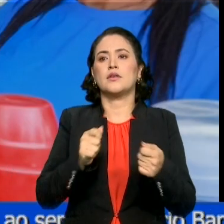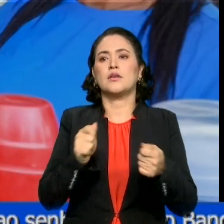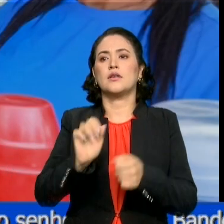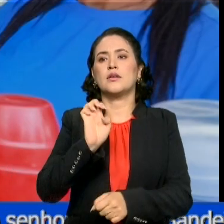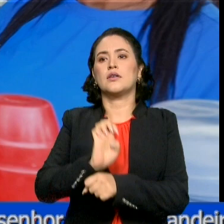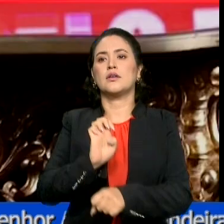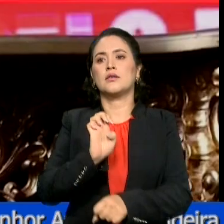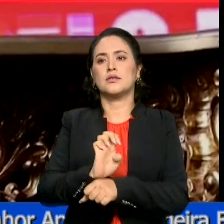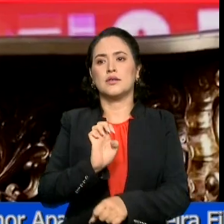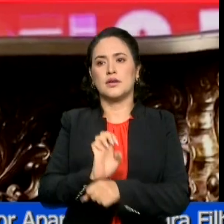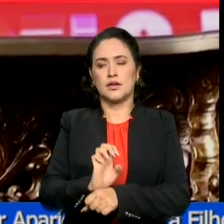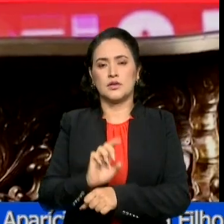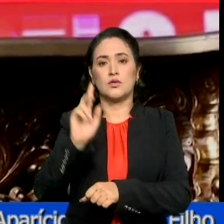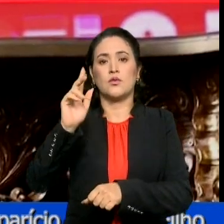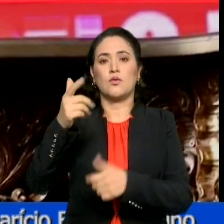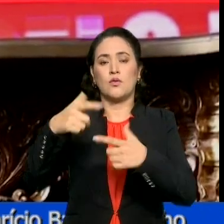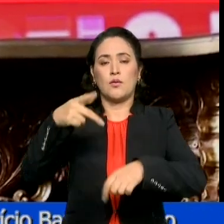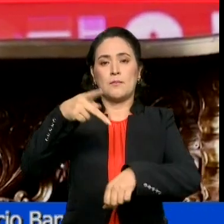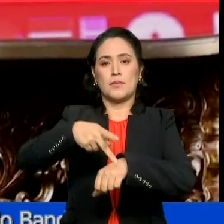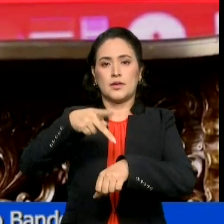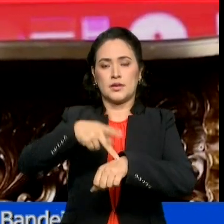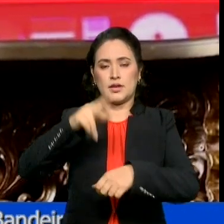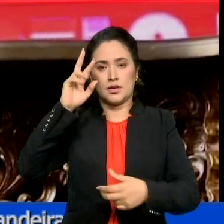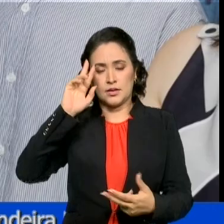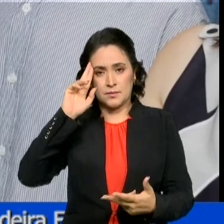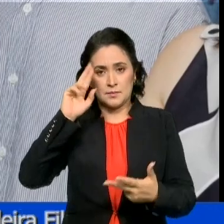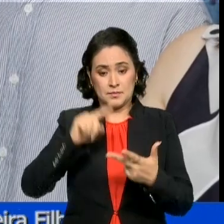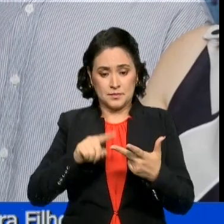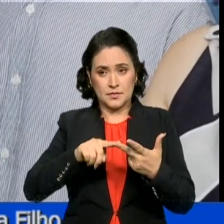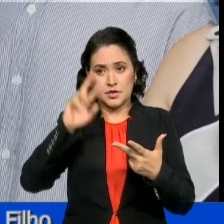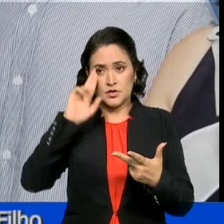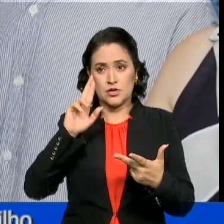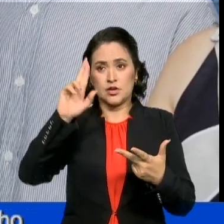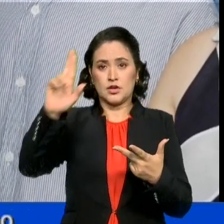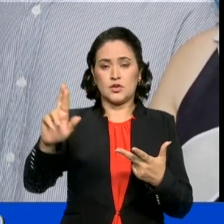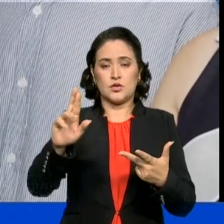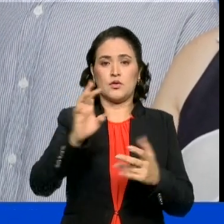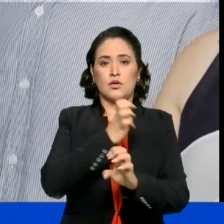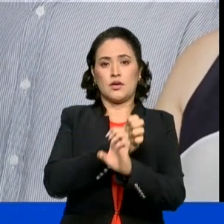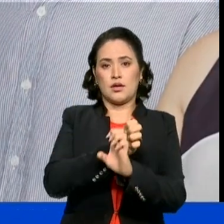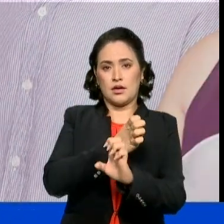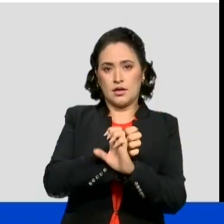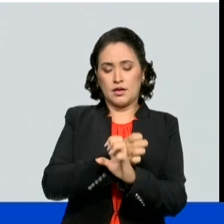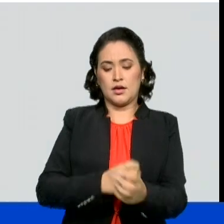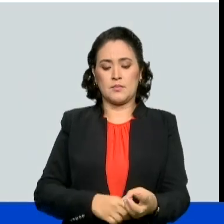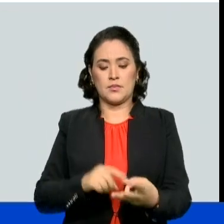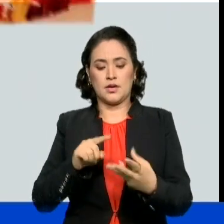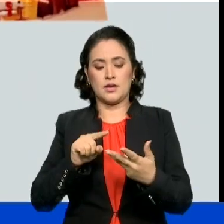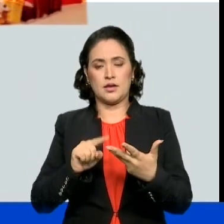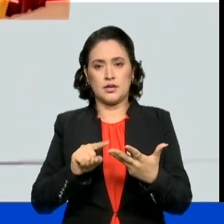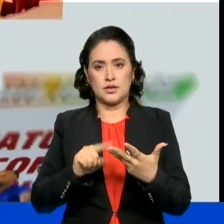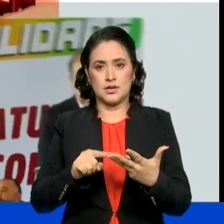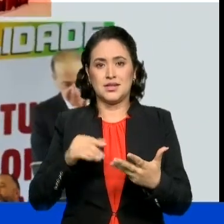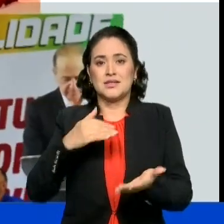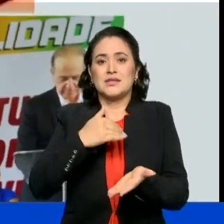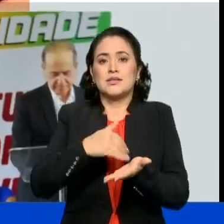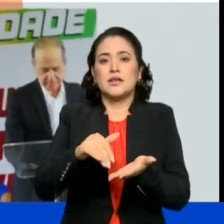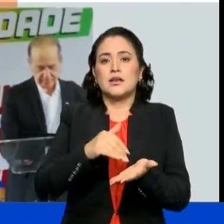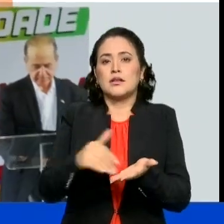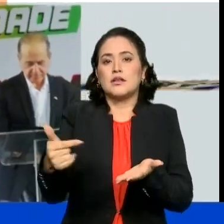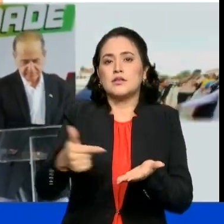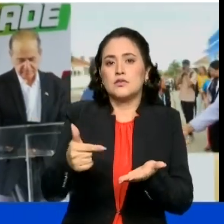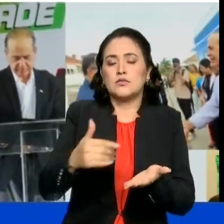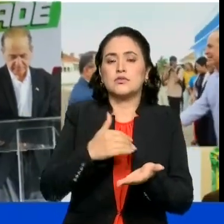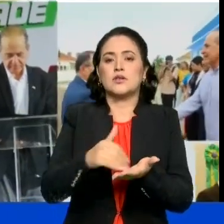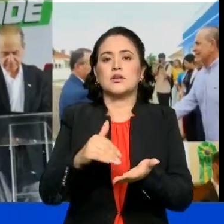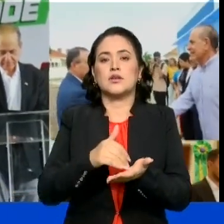Pedreiras, diretor de operações e manutenção da CAEMA, secretário adjunto e secretário da SINFRA,